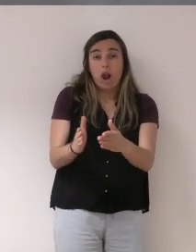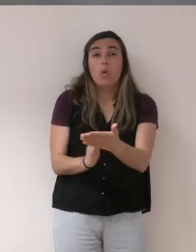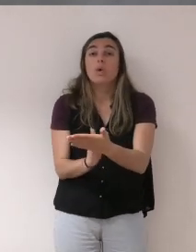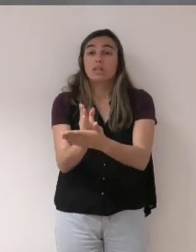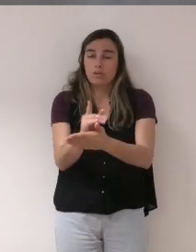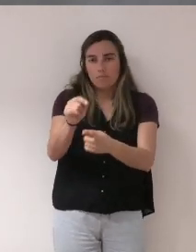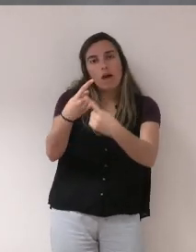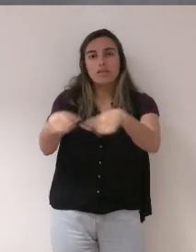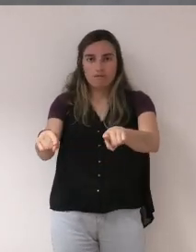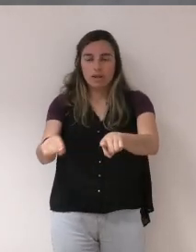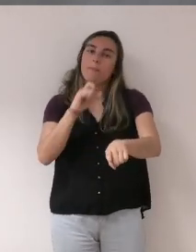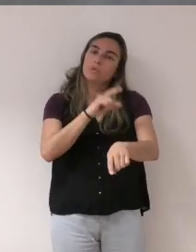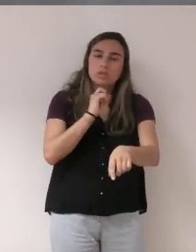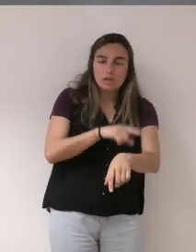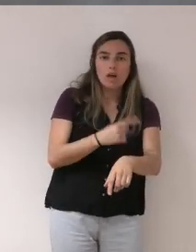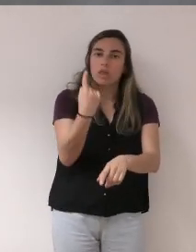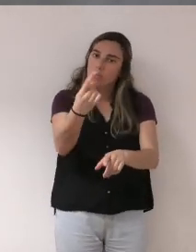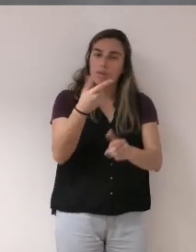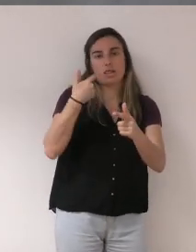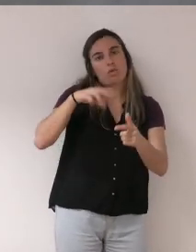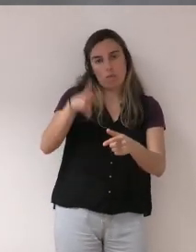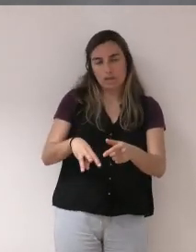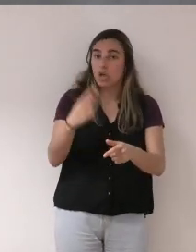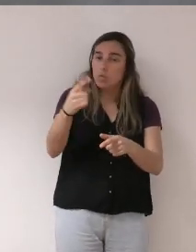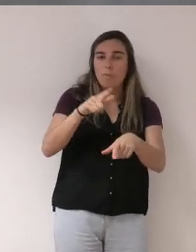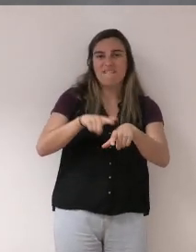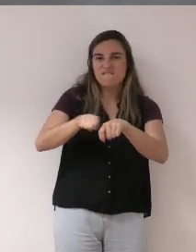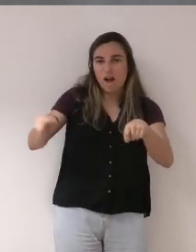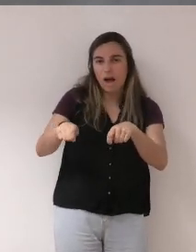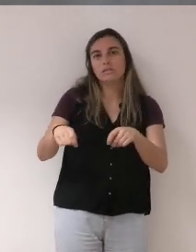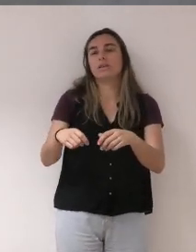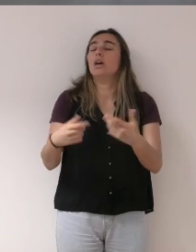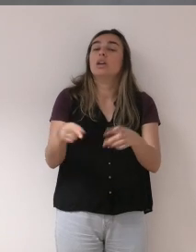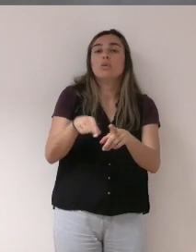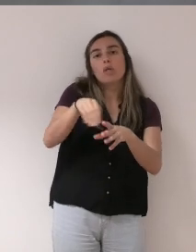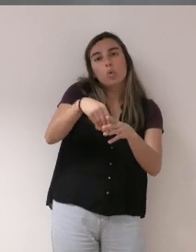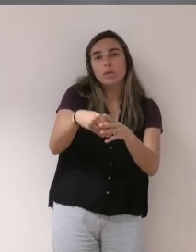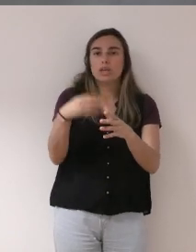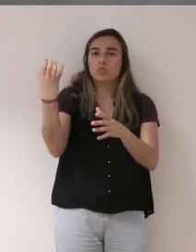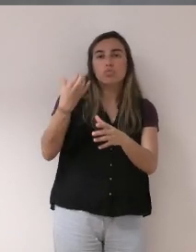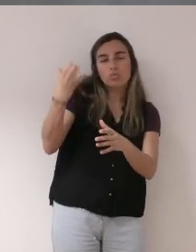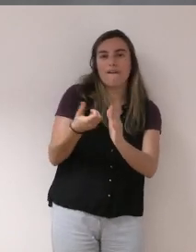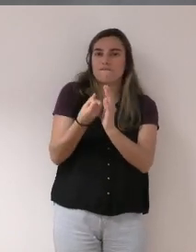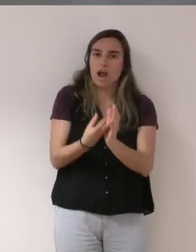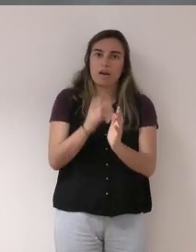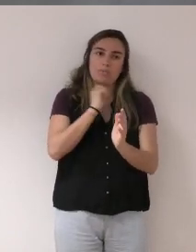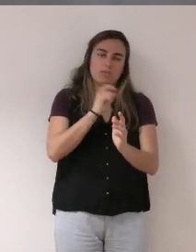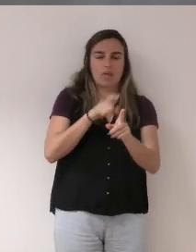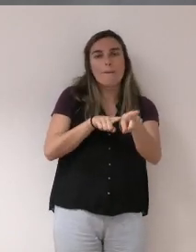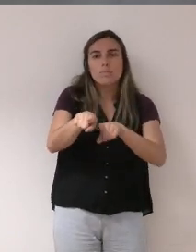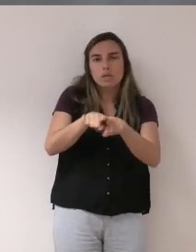e à diferença. O possível de uma linguagem, e de uma época, e de um contexto cultural, e de um grupo, e de um conjunto de opções